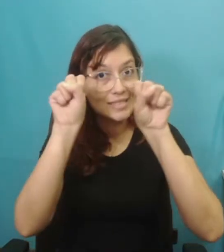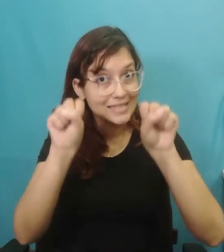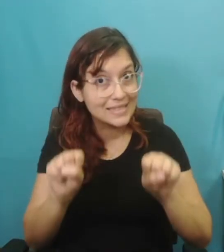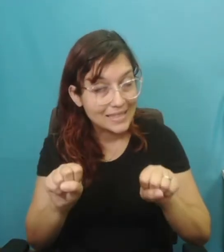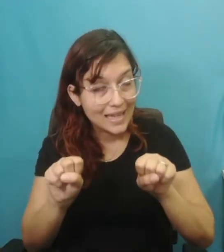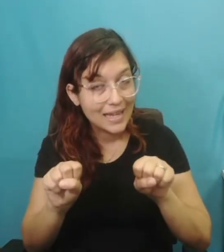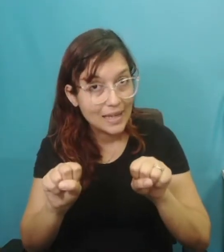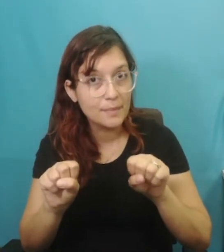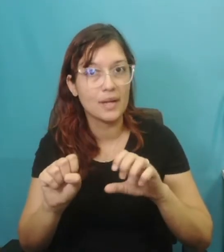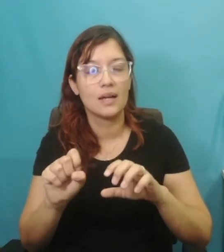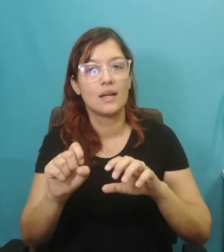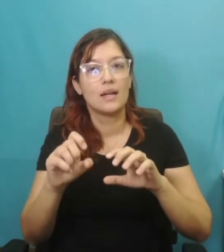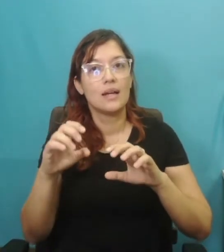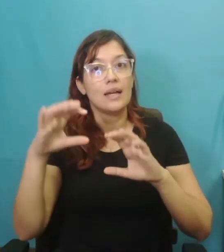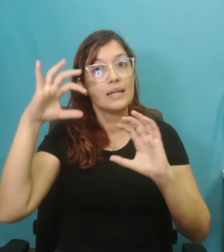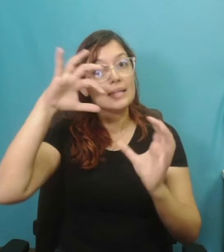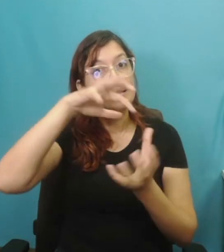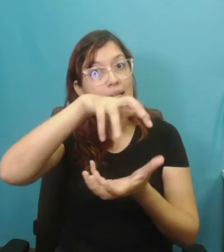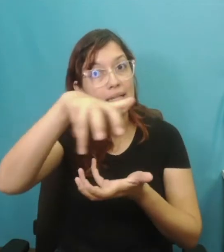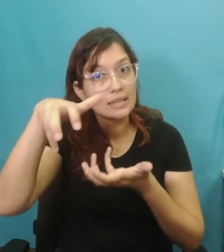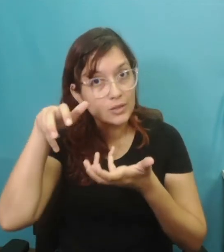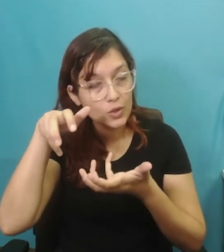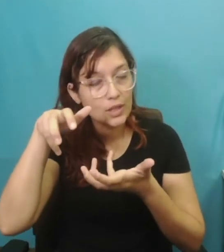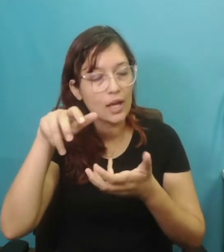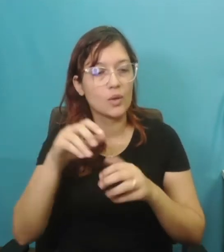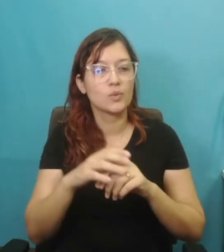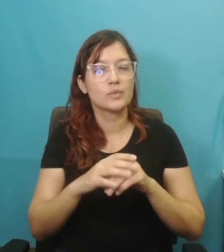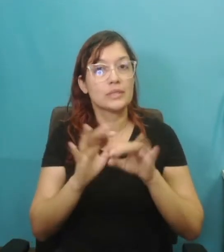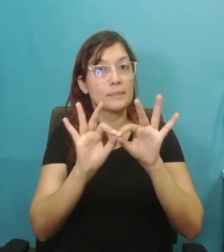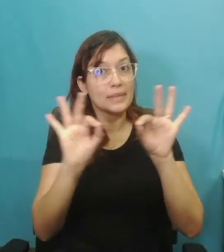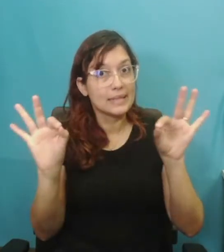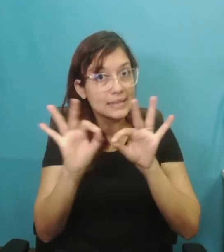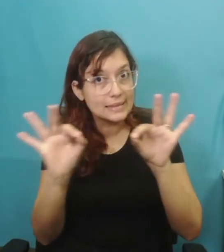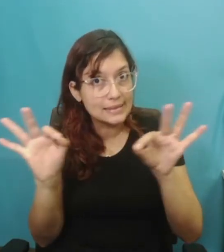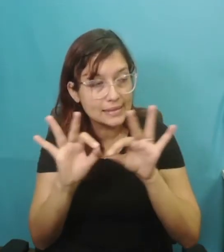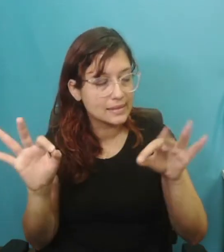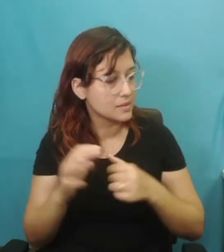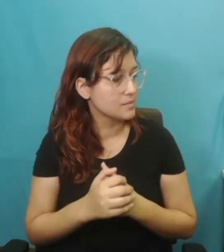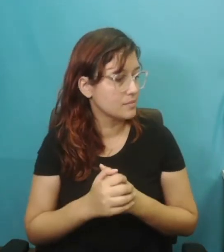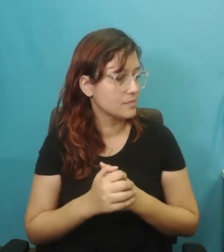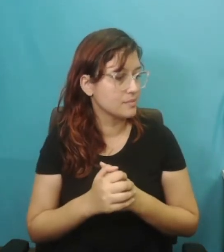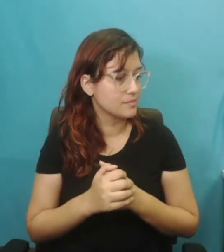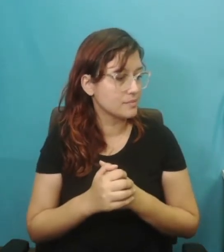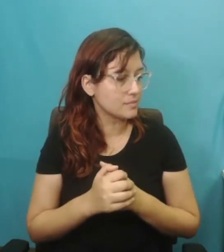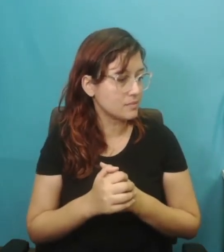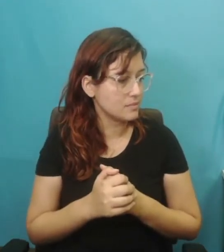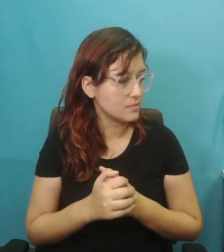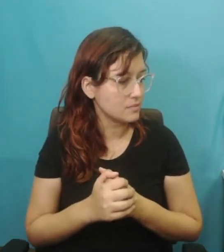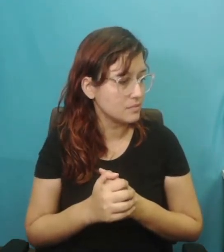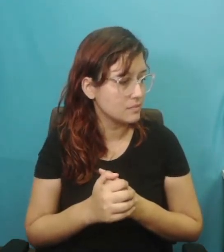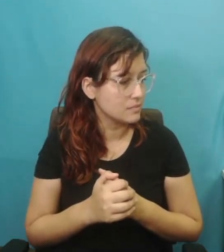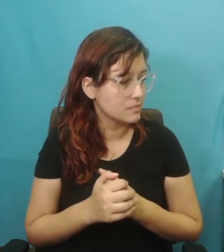Então, de acordo com o Sistema Internacional de Medidas,